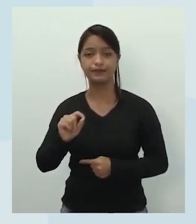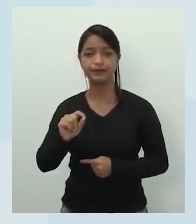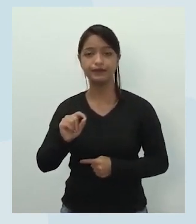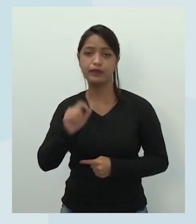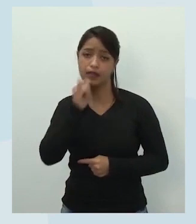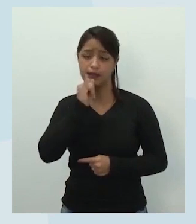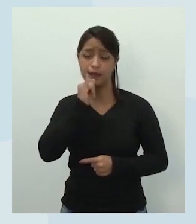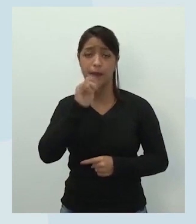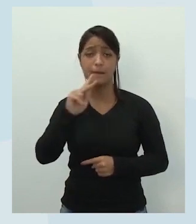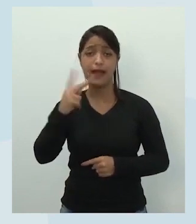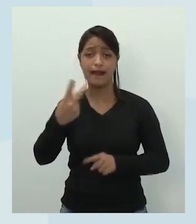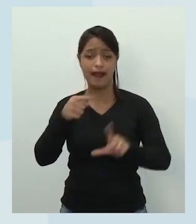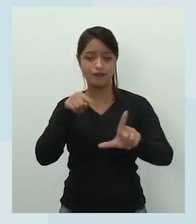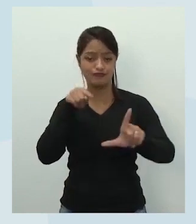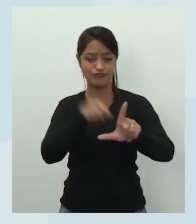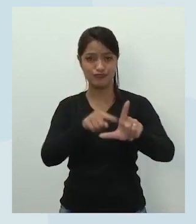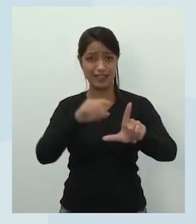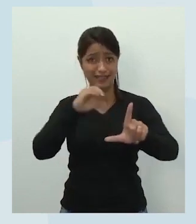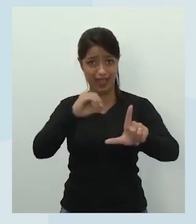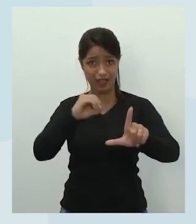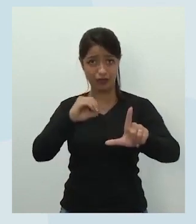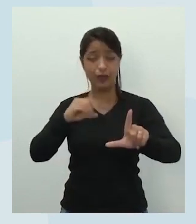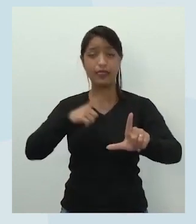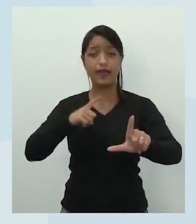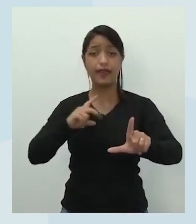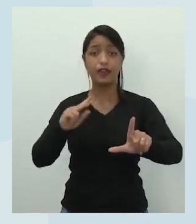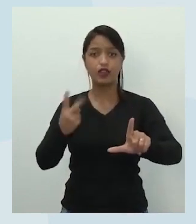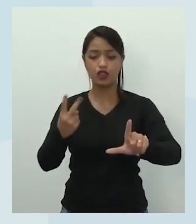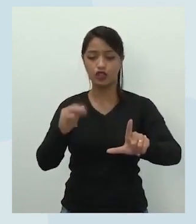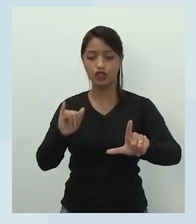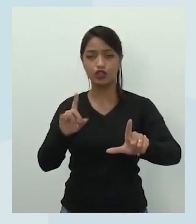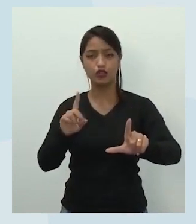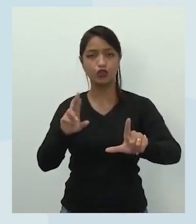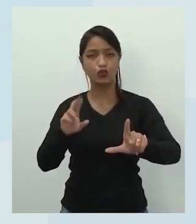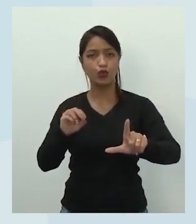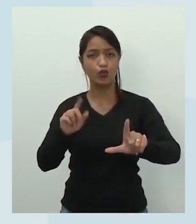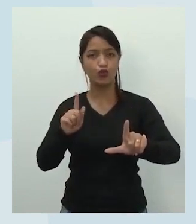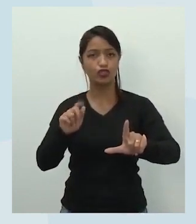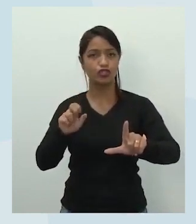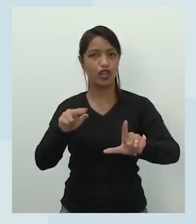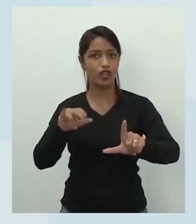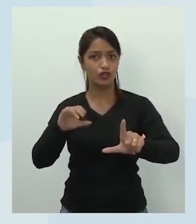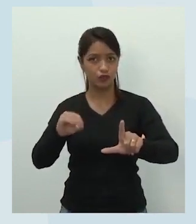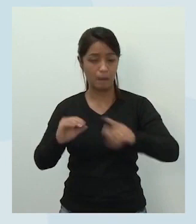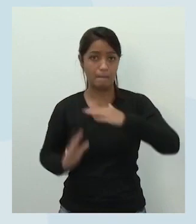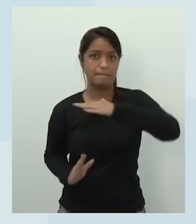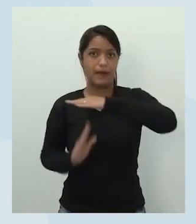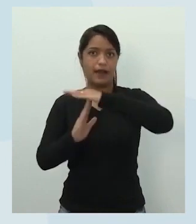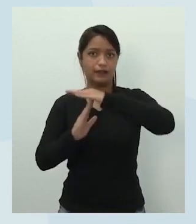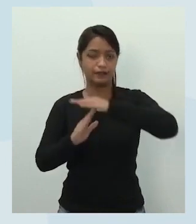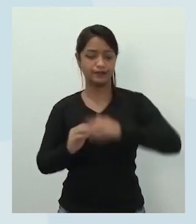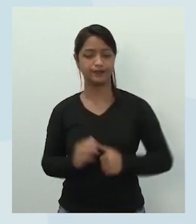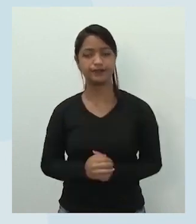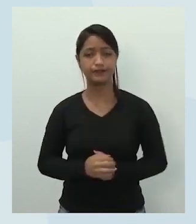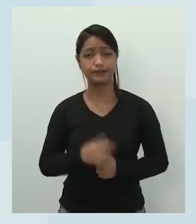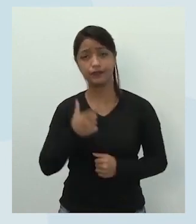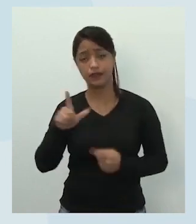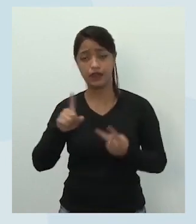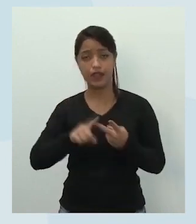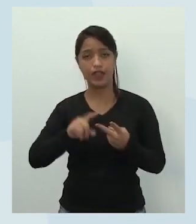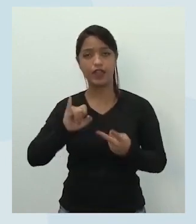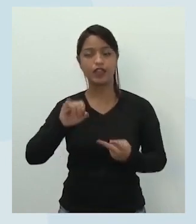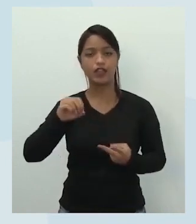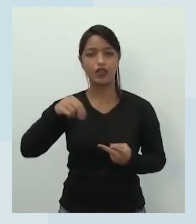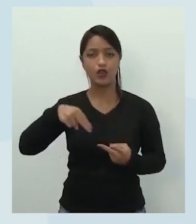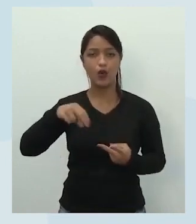íons hidrogênios livres em solução é máxima. Nessa situação, a concentração de íons hidroxilas